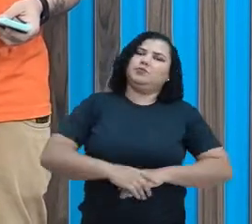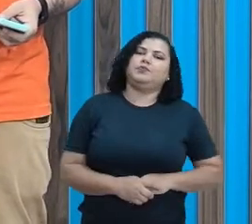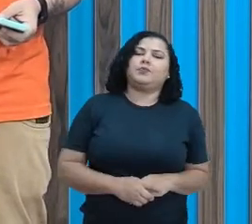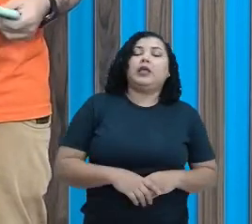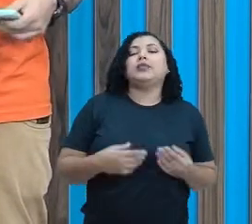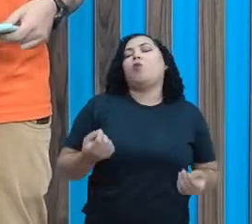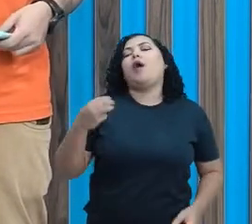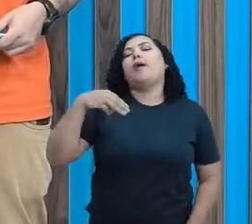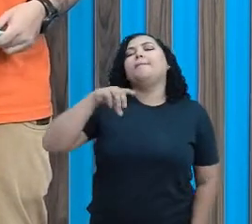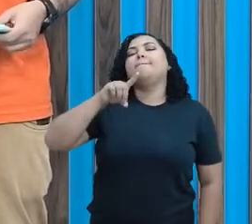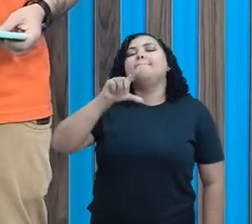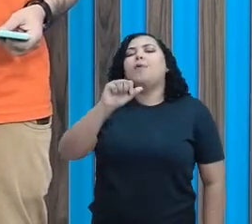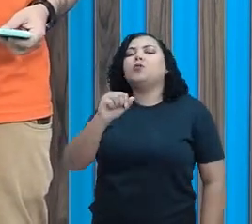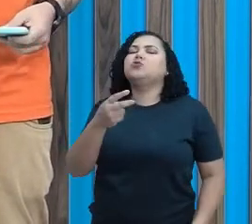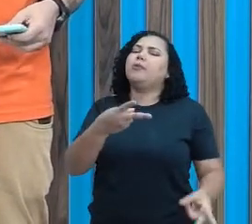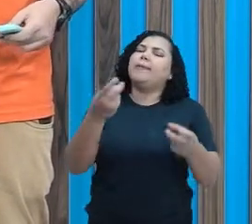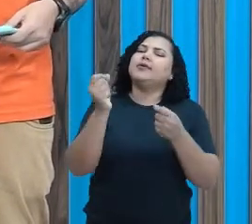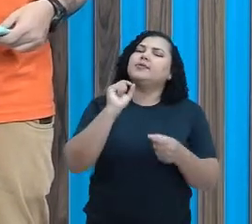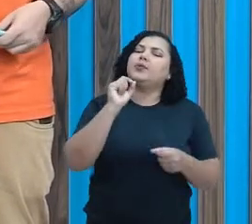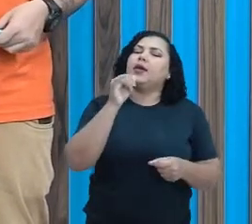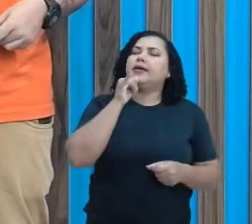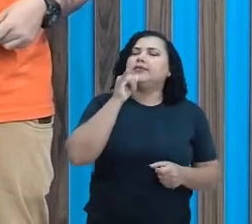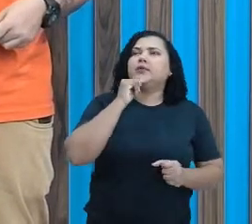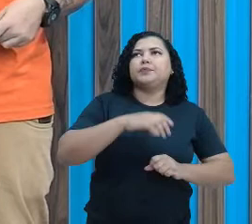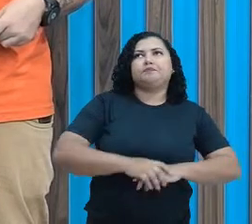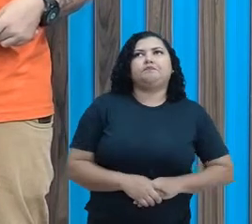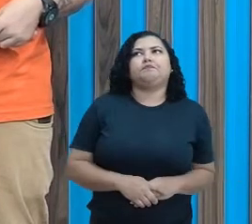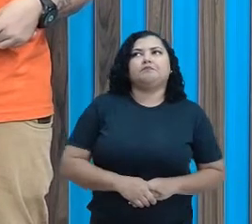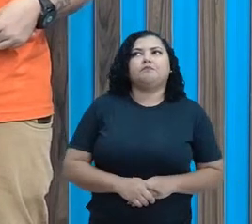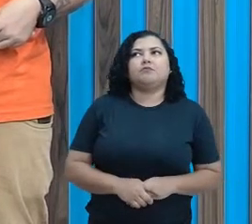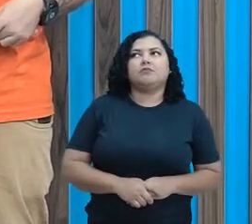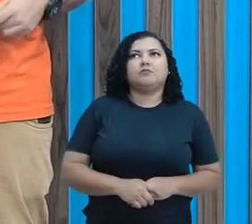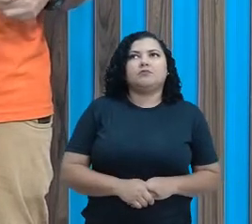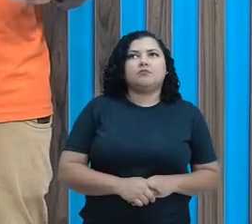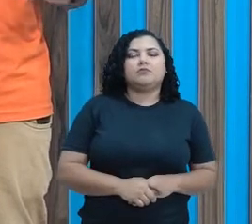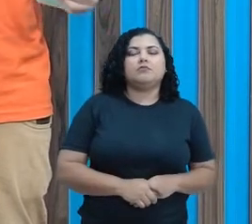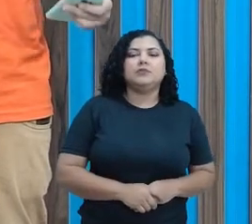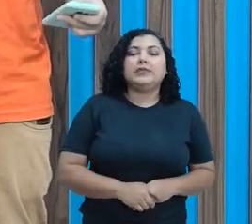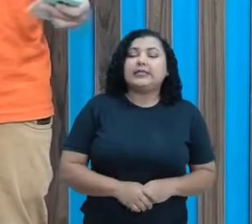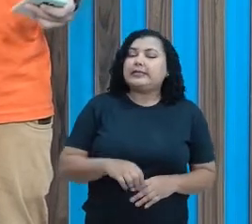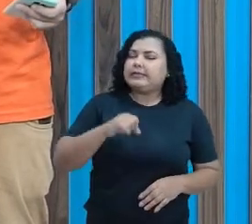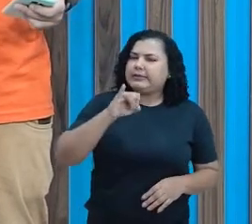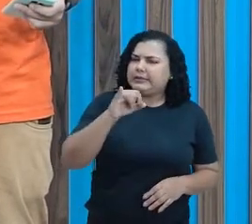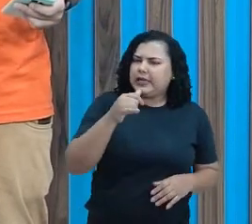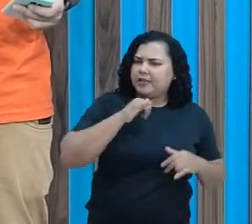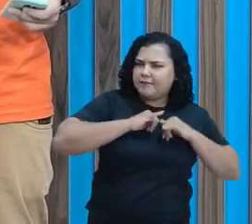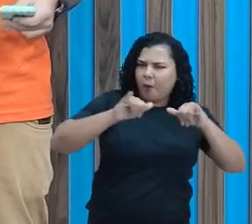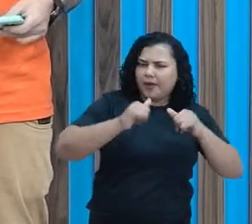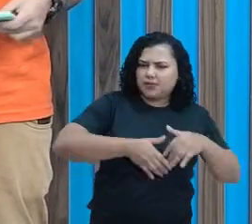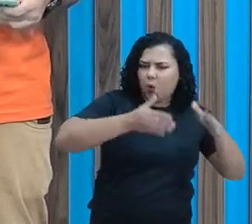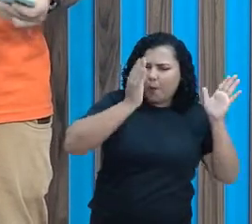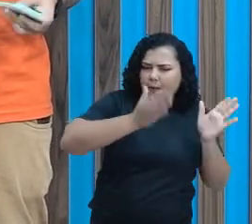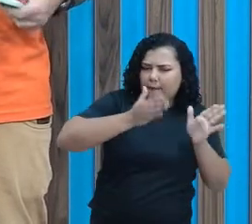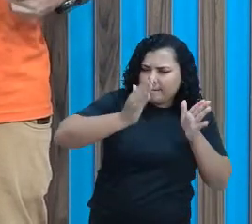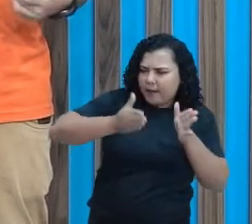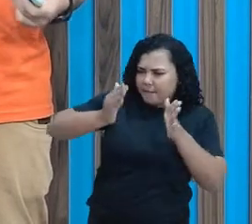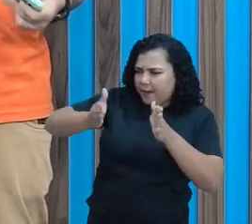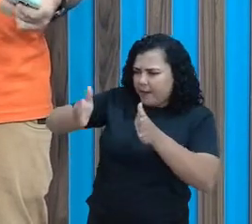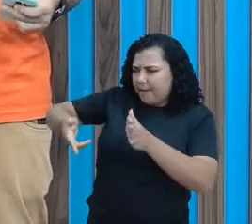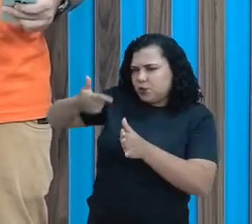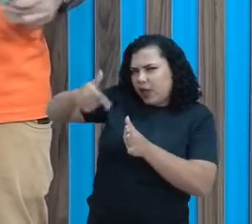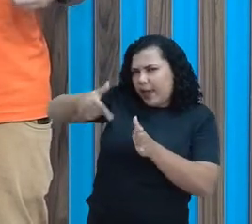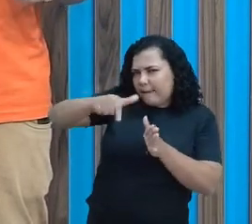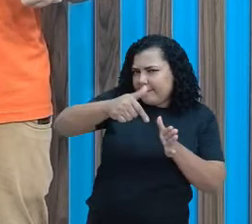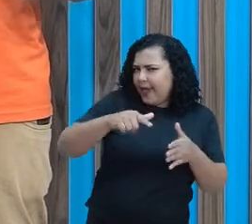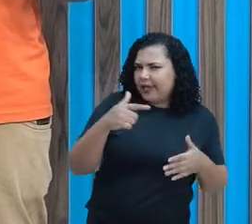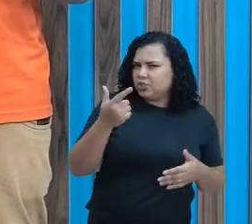da moda, a gente percebeu, por exemplo, que quando você tem dados onde não se repetem muitas informações, você vai notar